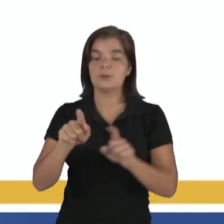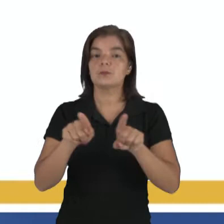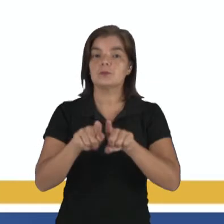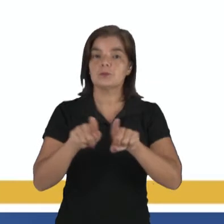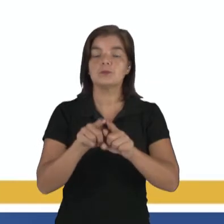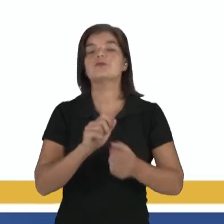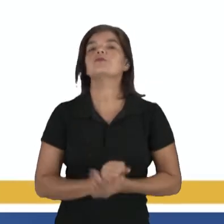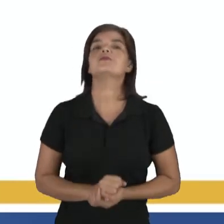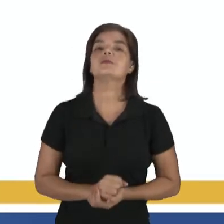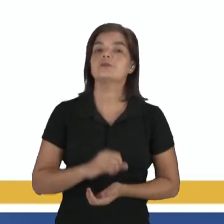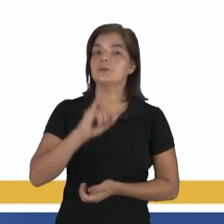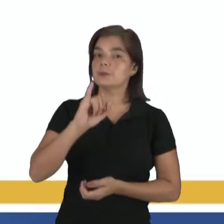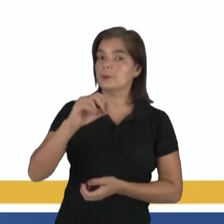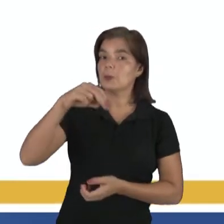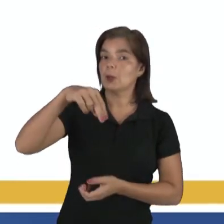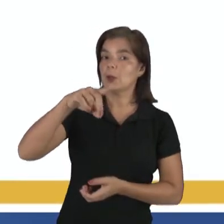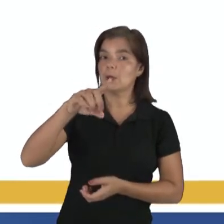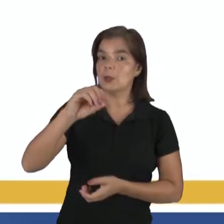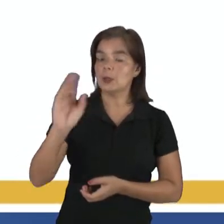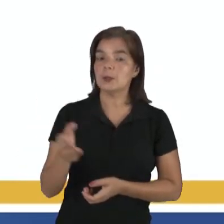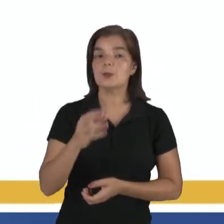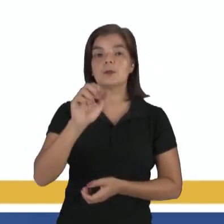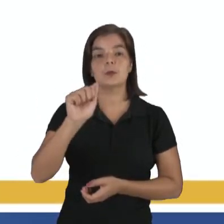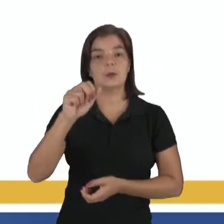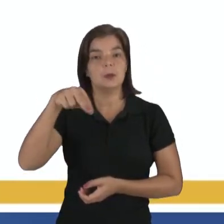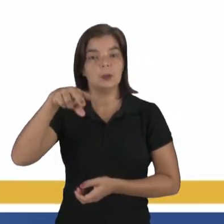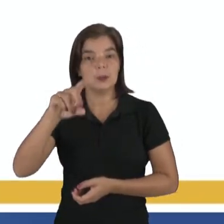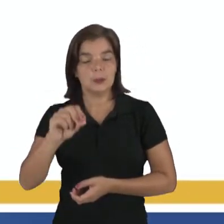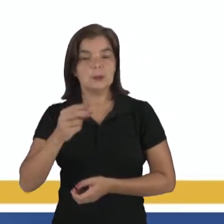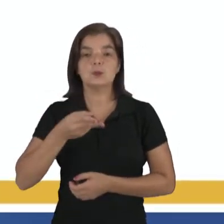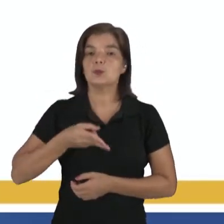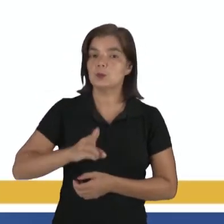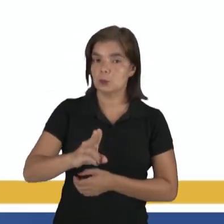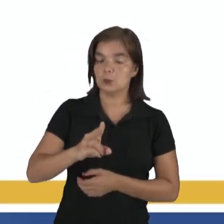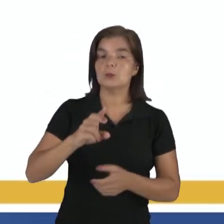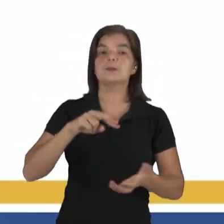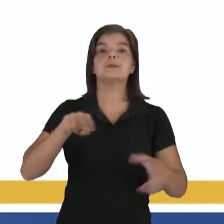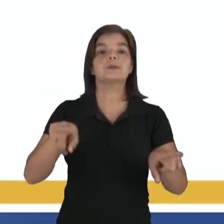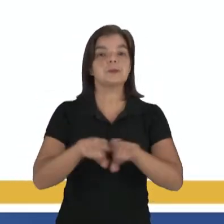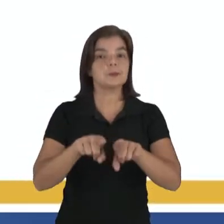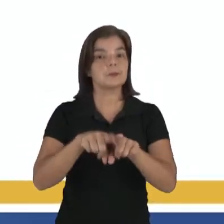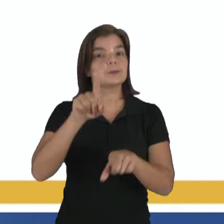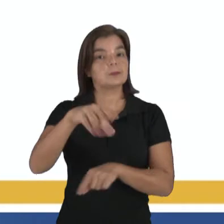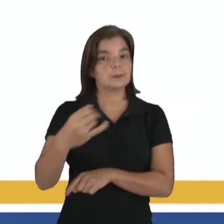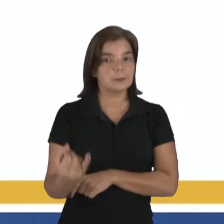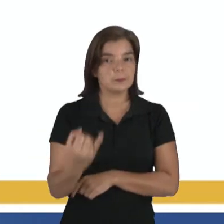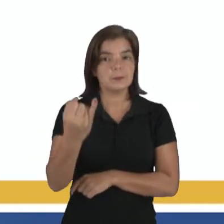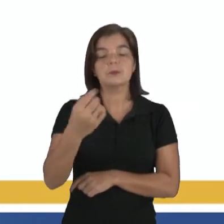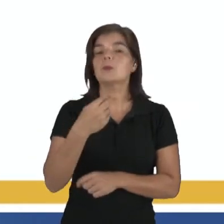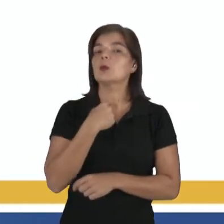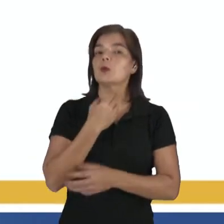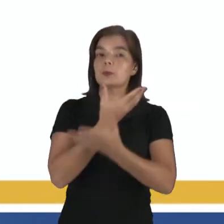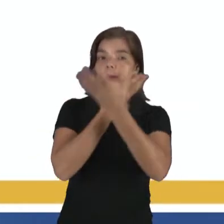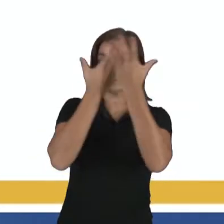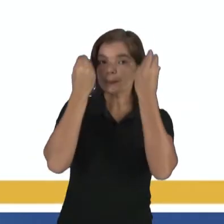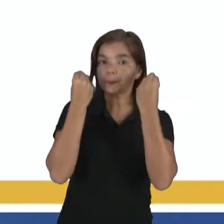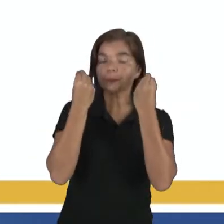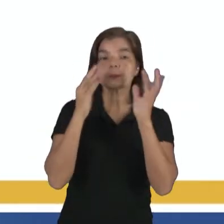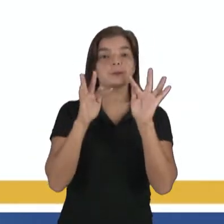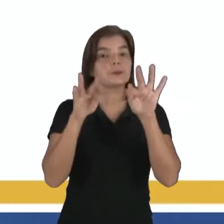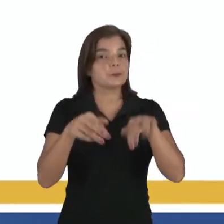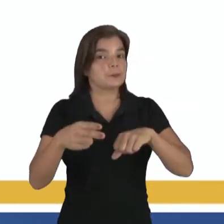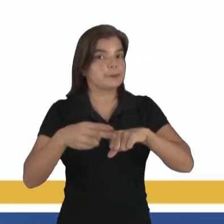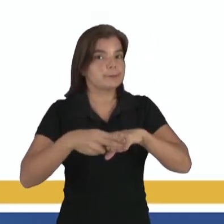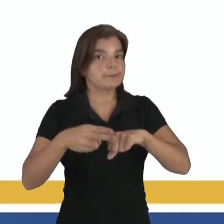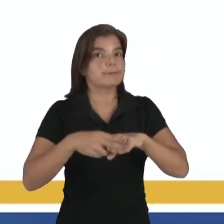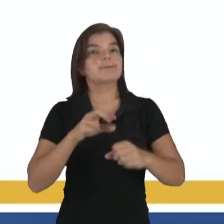endo, ando do português, aquele que dá a continuidade, o gerúndio. Então, ele é importante, vocês não podem esquecer de colocar ele no finalzinho do